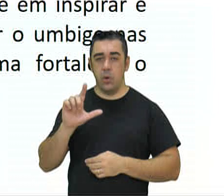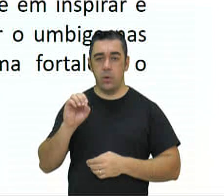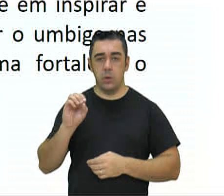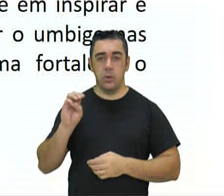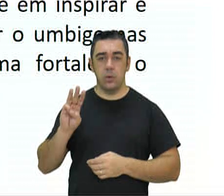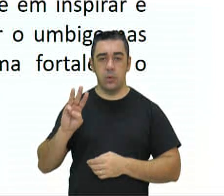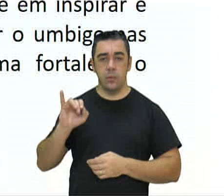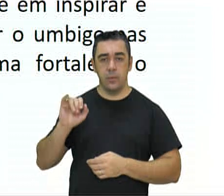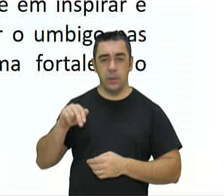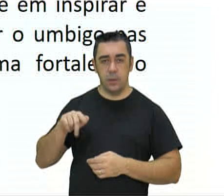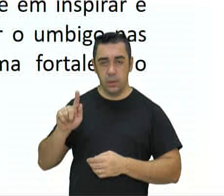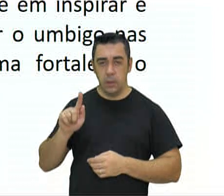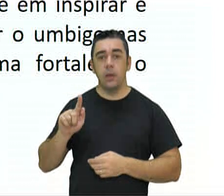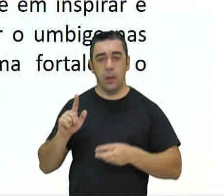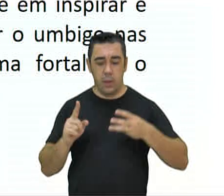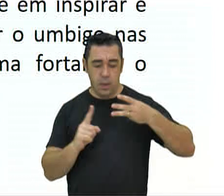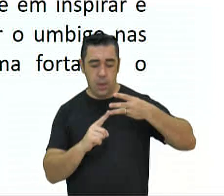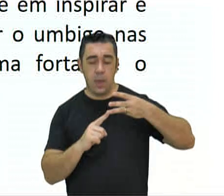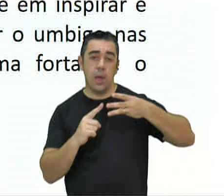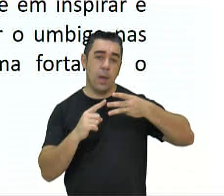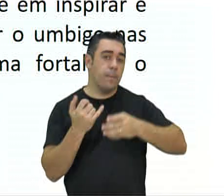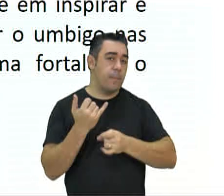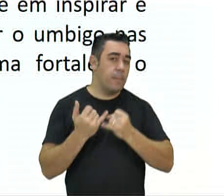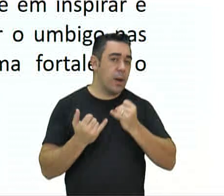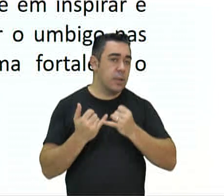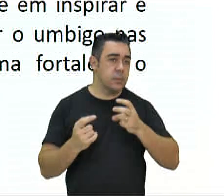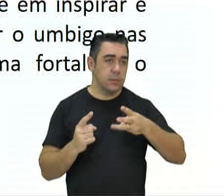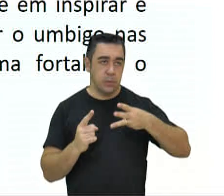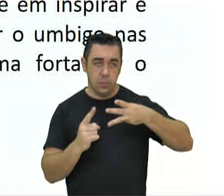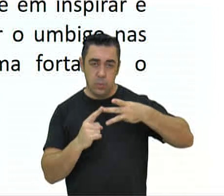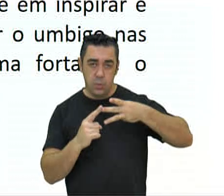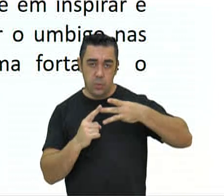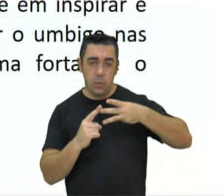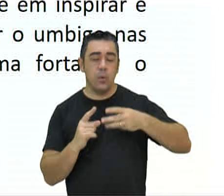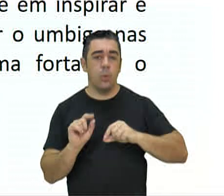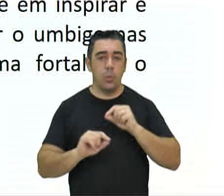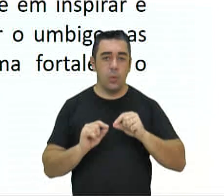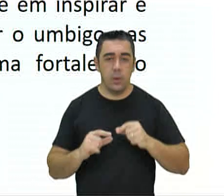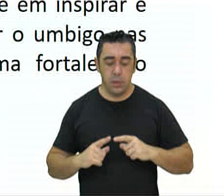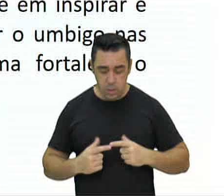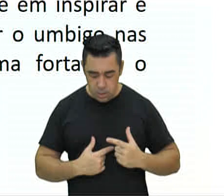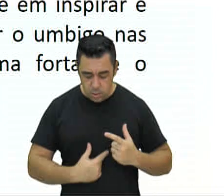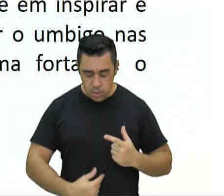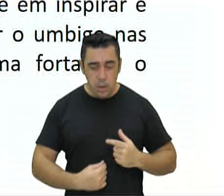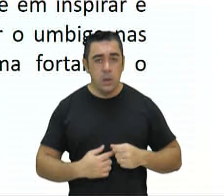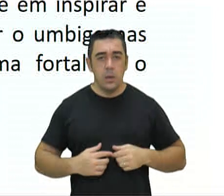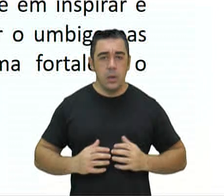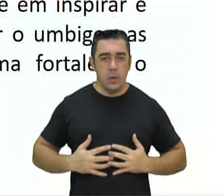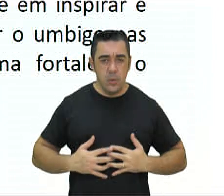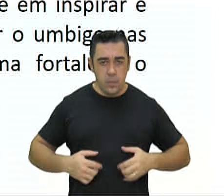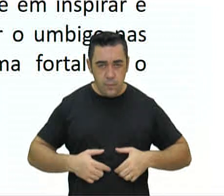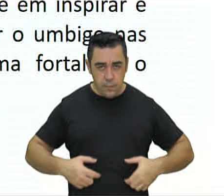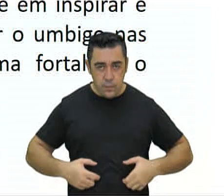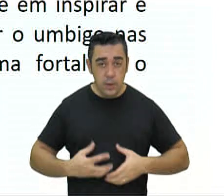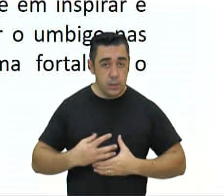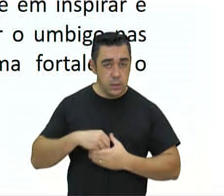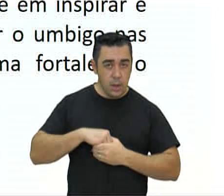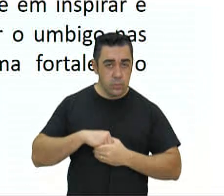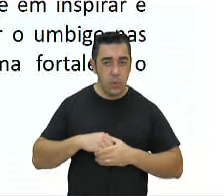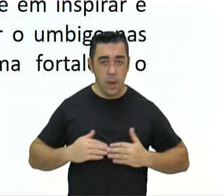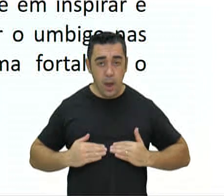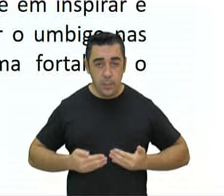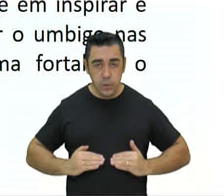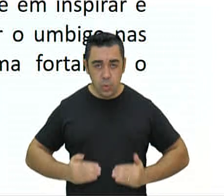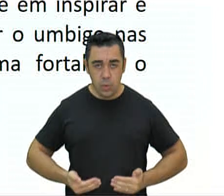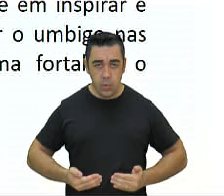deriva do drying in, que é o quê? Consiste em contrair o transverso do abdômen e dos oblíquos internos. Então,